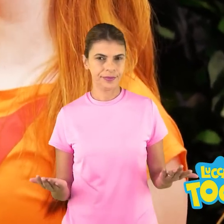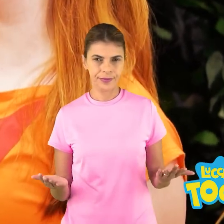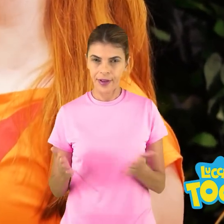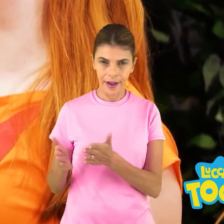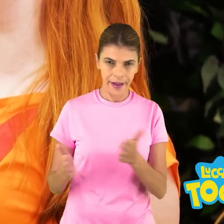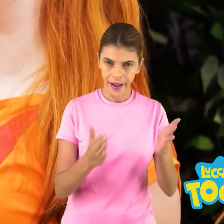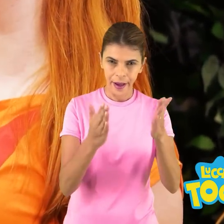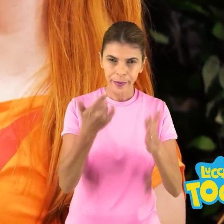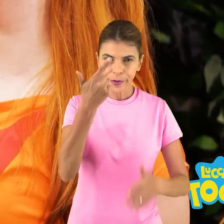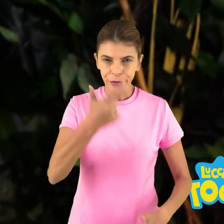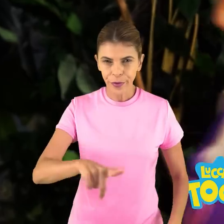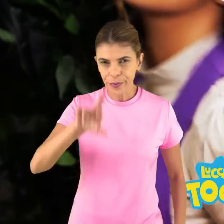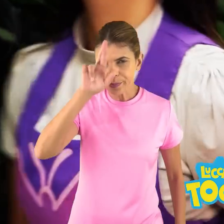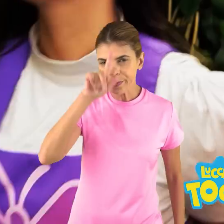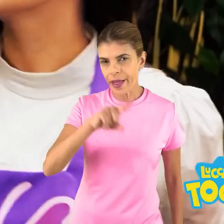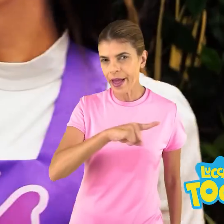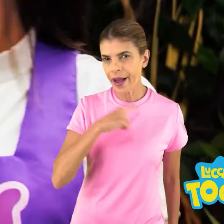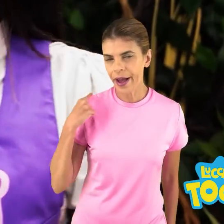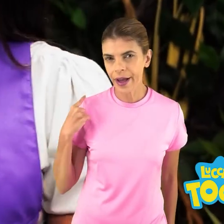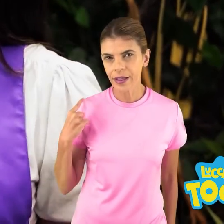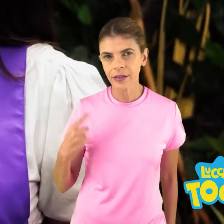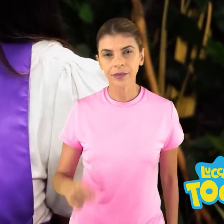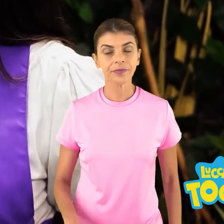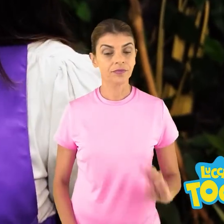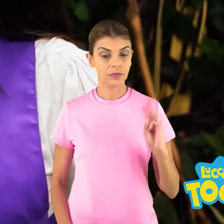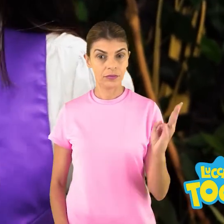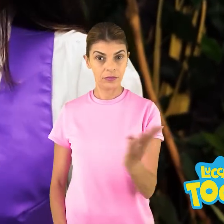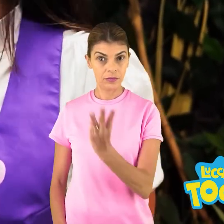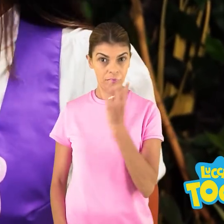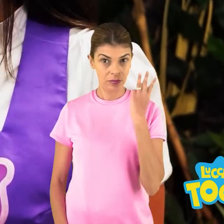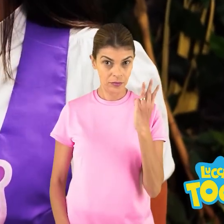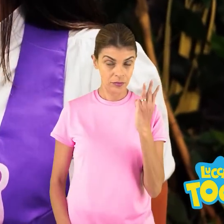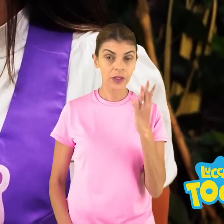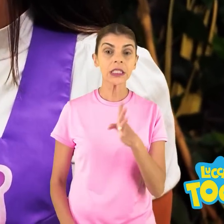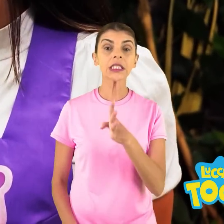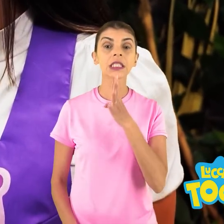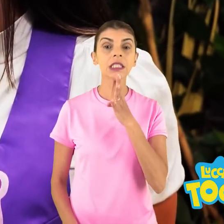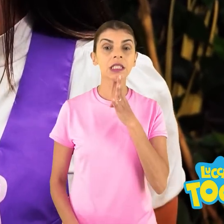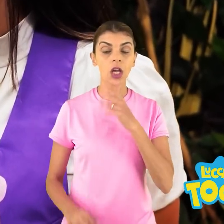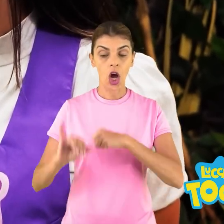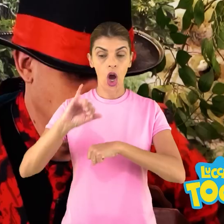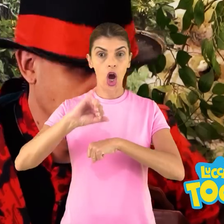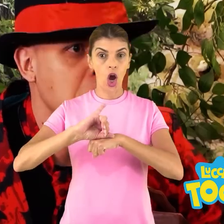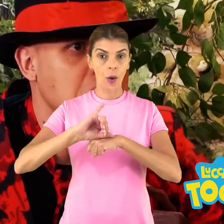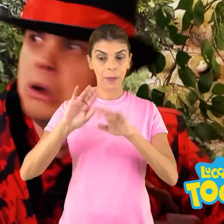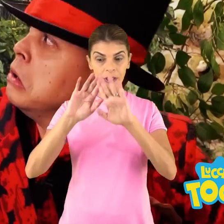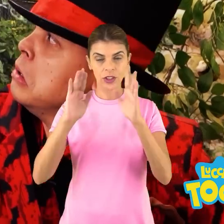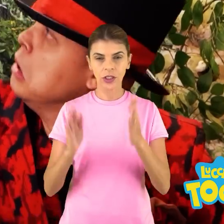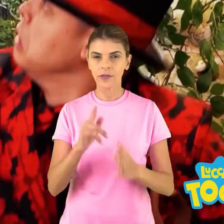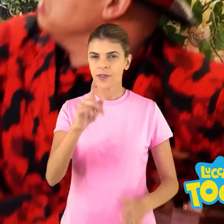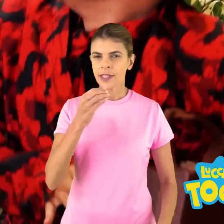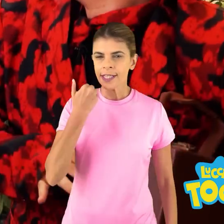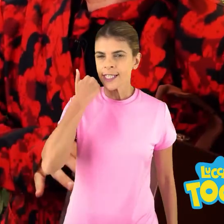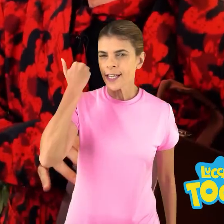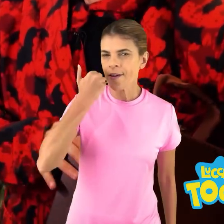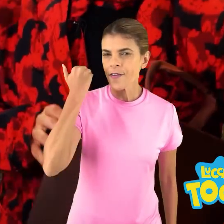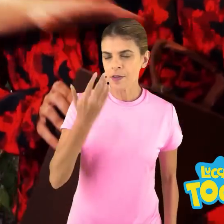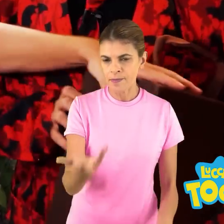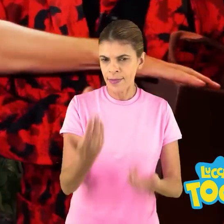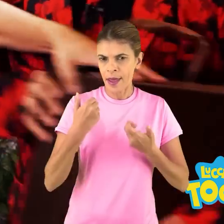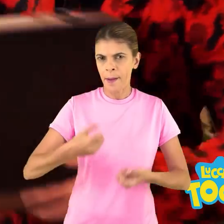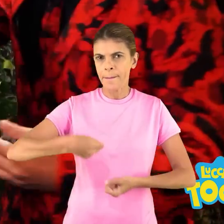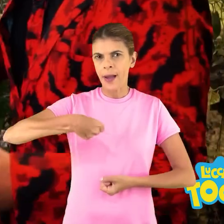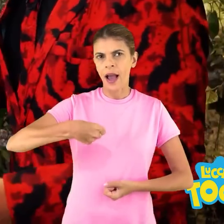Caminho errado de novo. A gente veio atrás do tal objeto do mundo reverso. Seu charlatão, passa essa mala